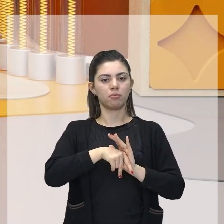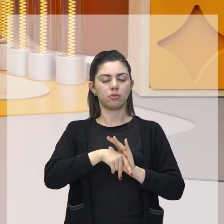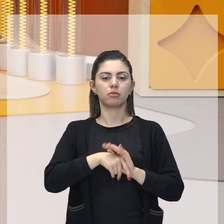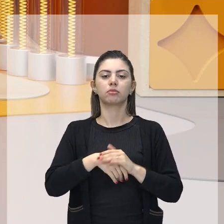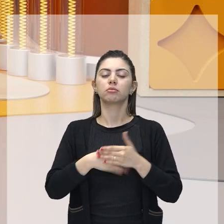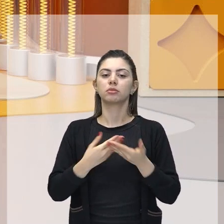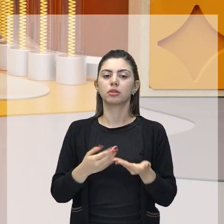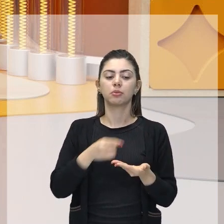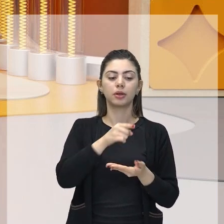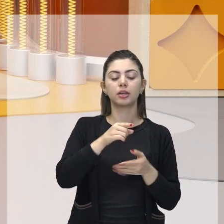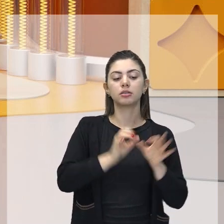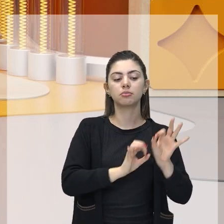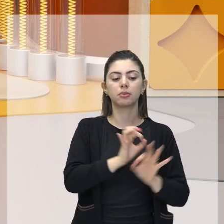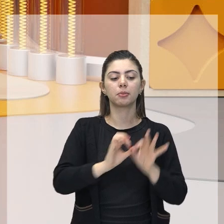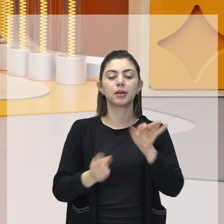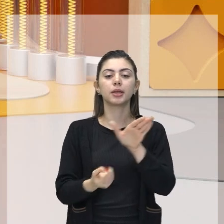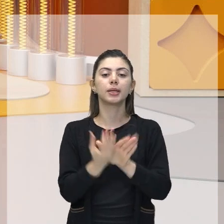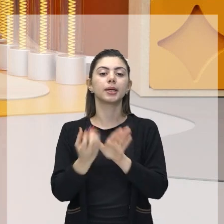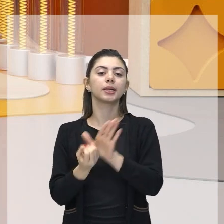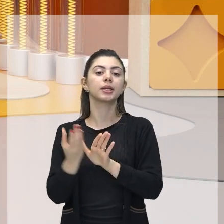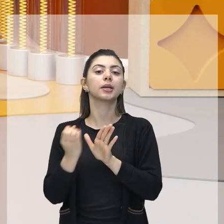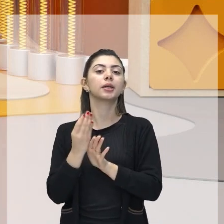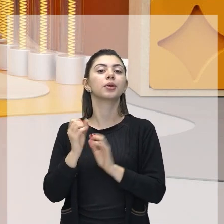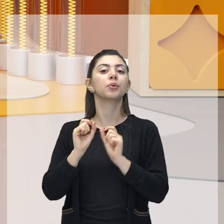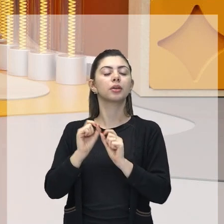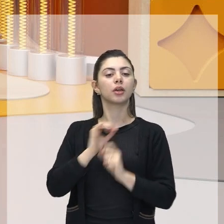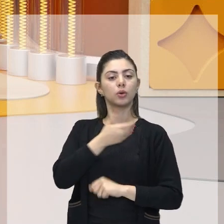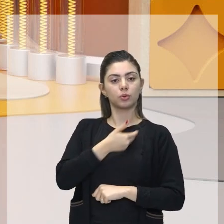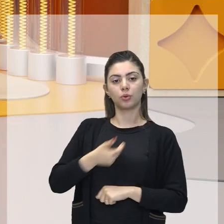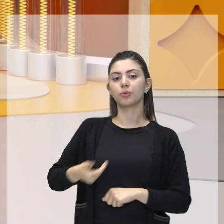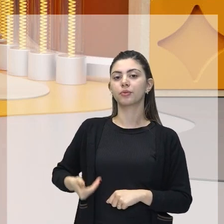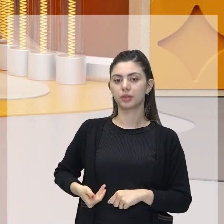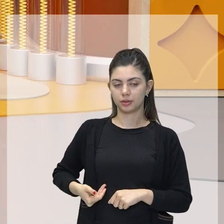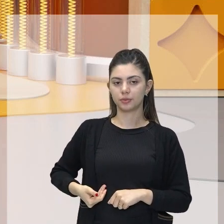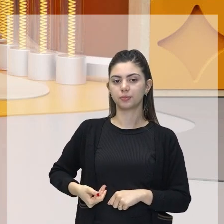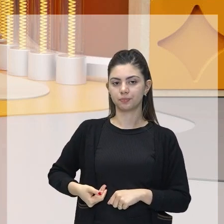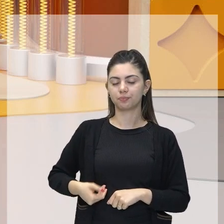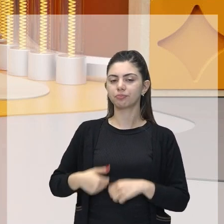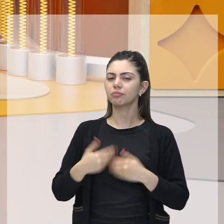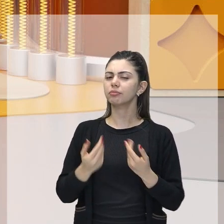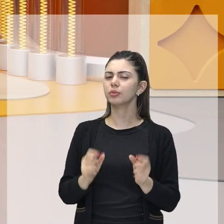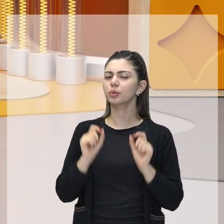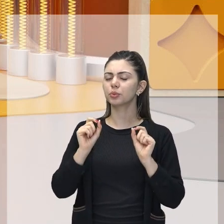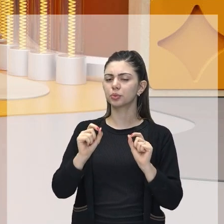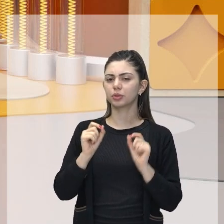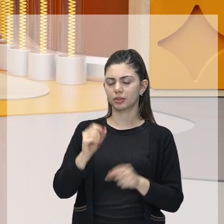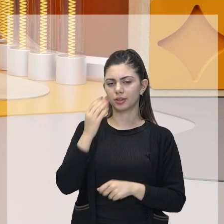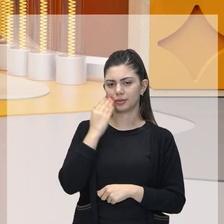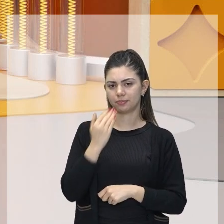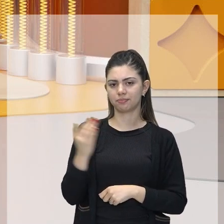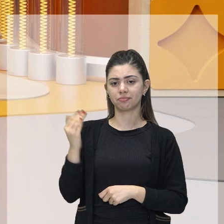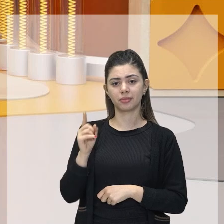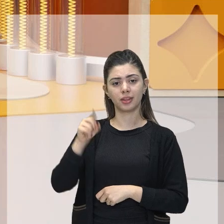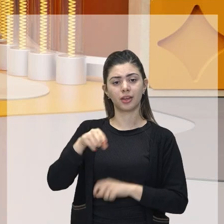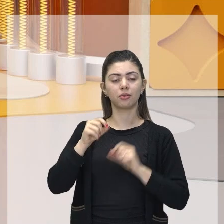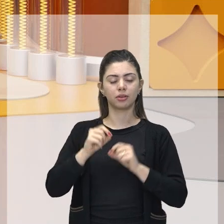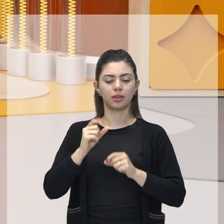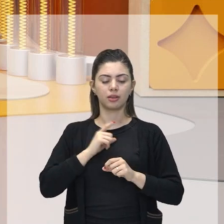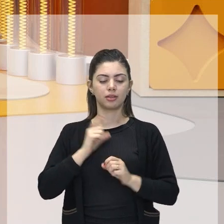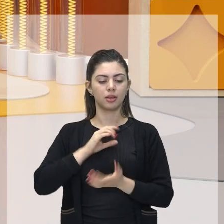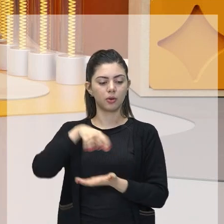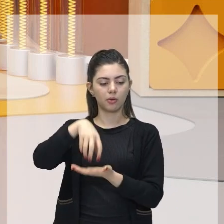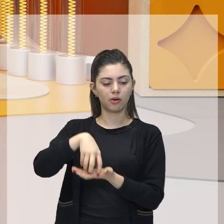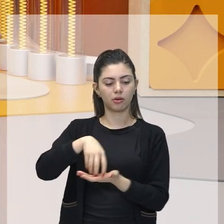acaba organizando os governos. Os governos, como a gente vai ver, pessoal, é ali o que organiza